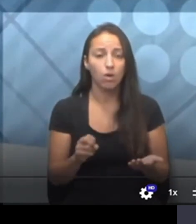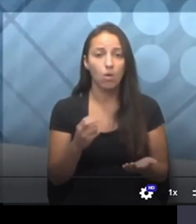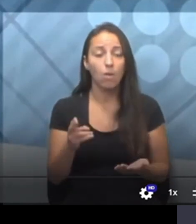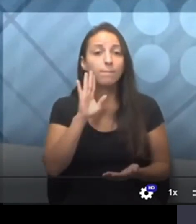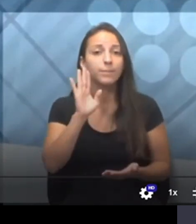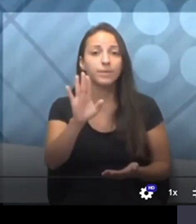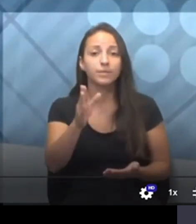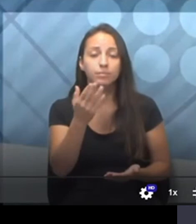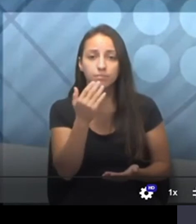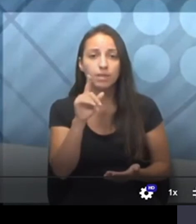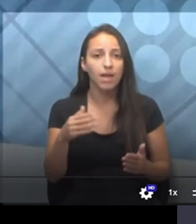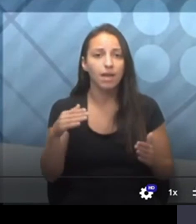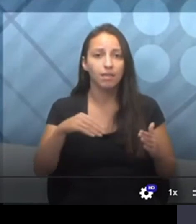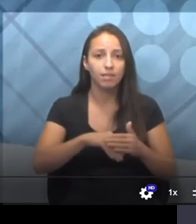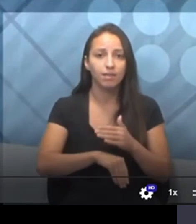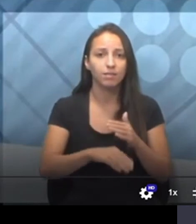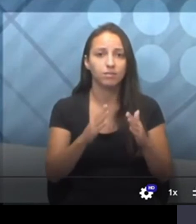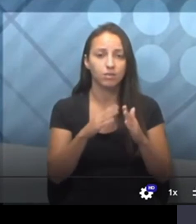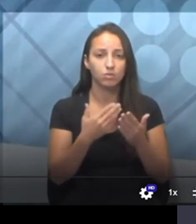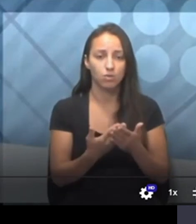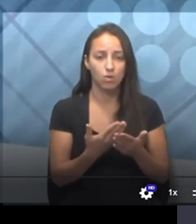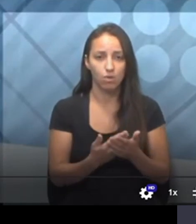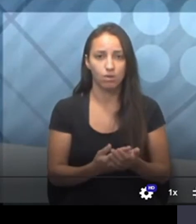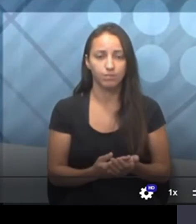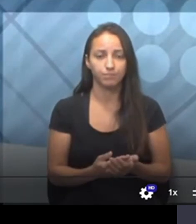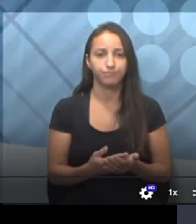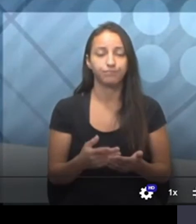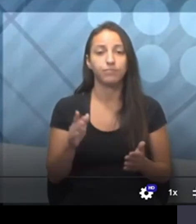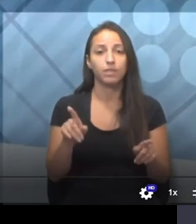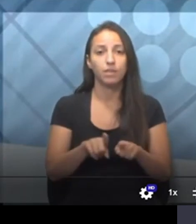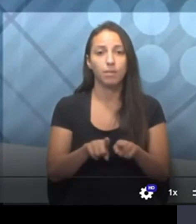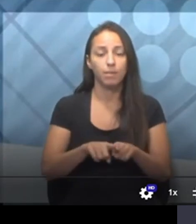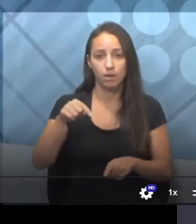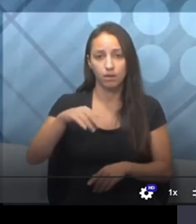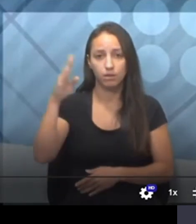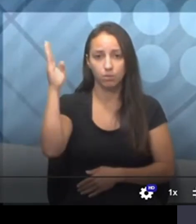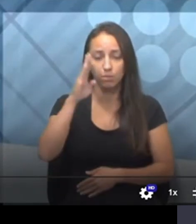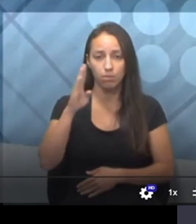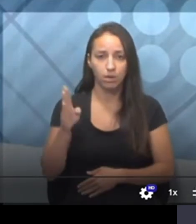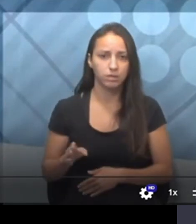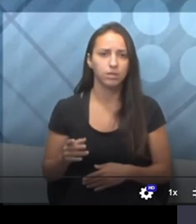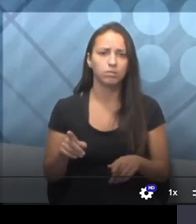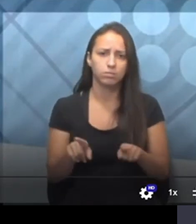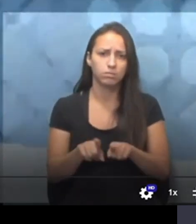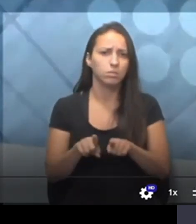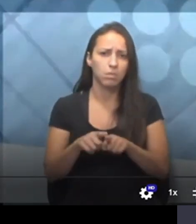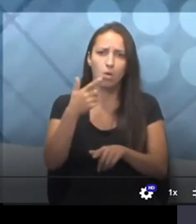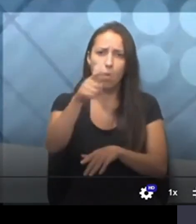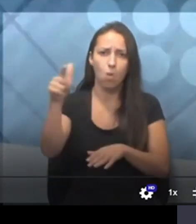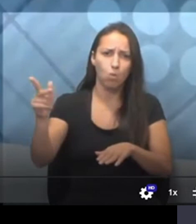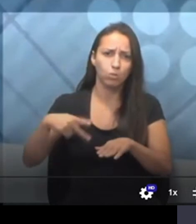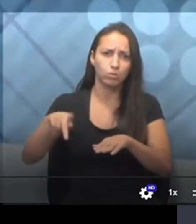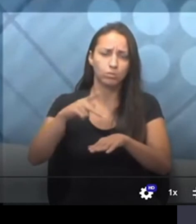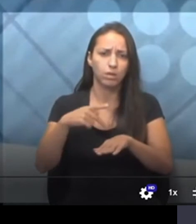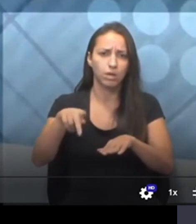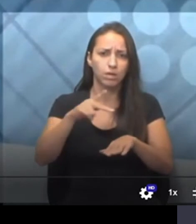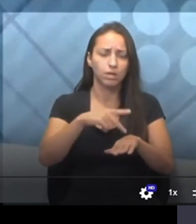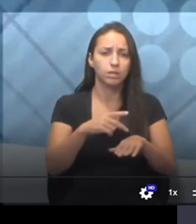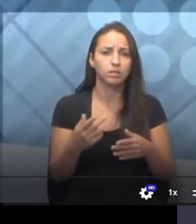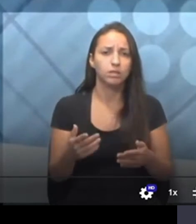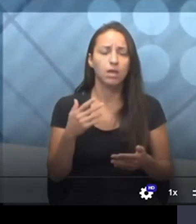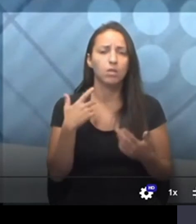refeição é na escola. E além disso, nós aqui no Brasil, mas eu acredito que até em outros países, é